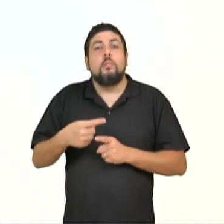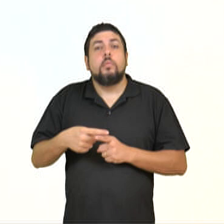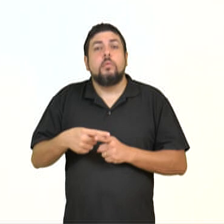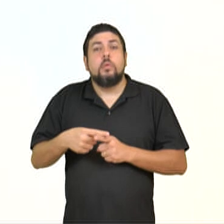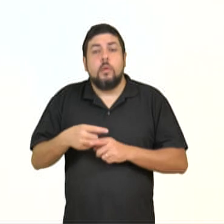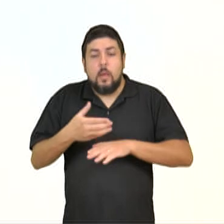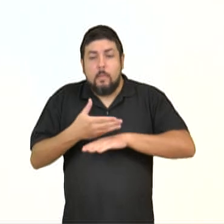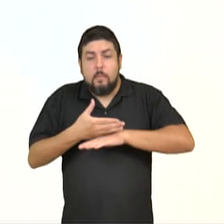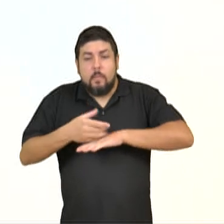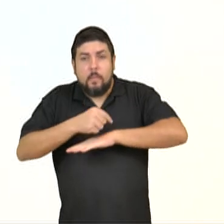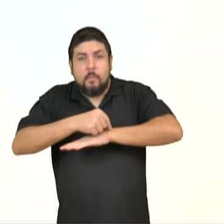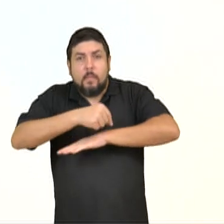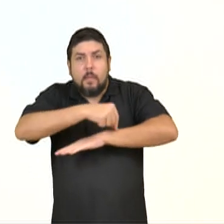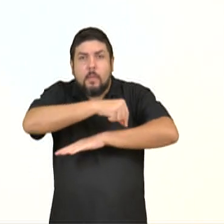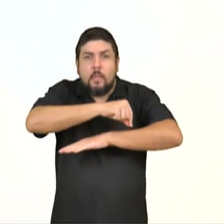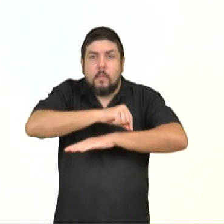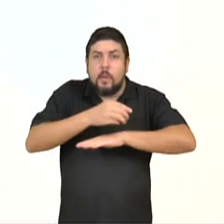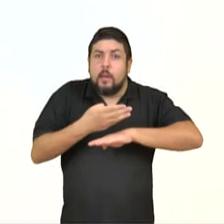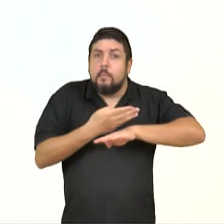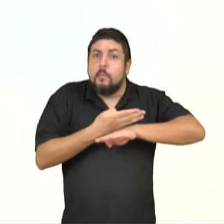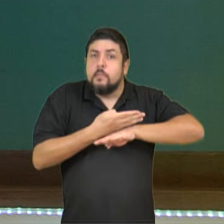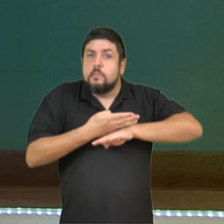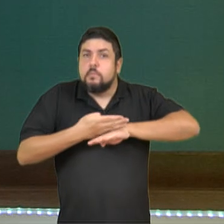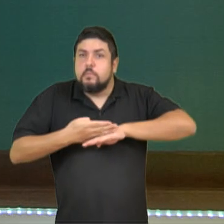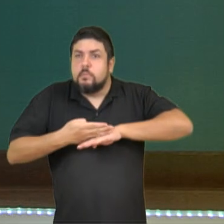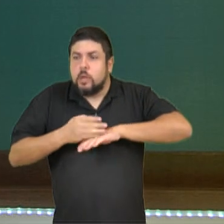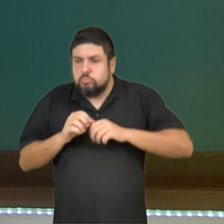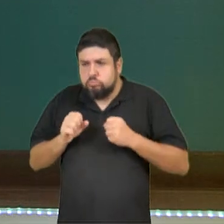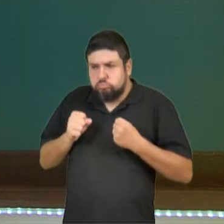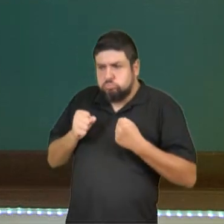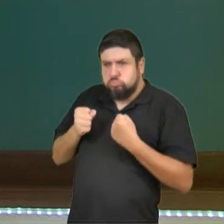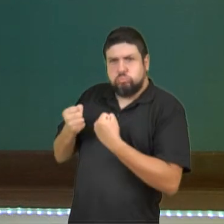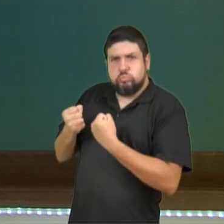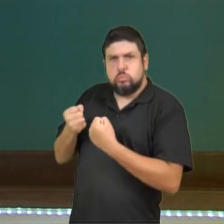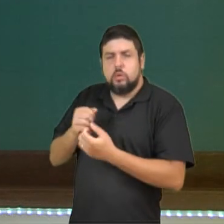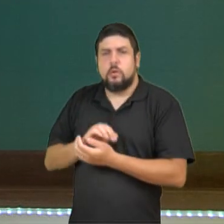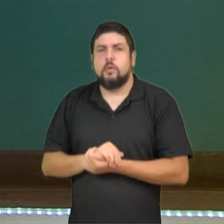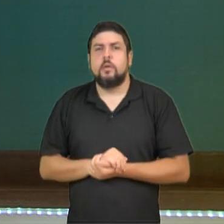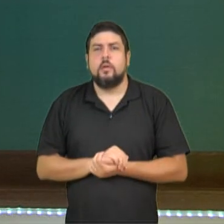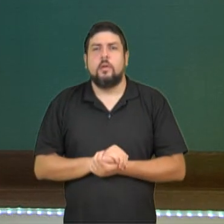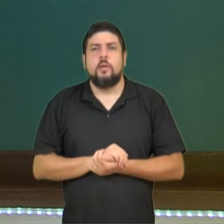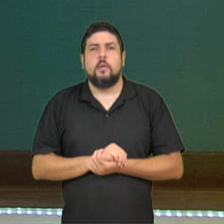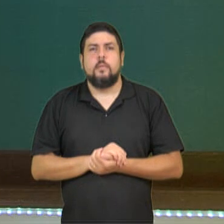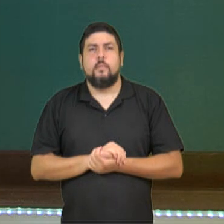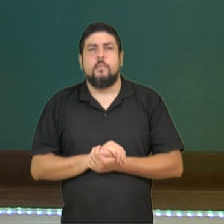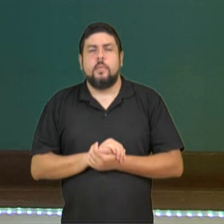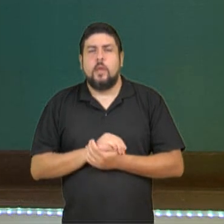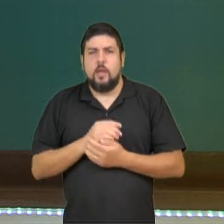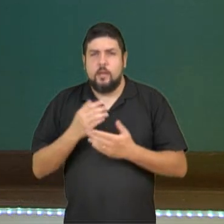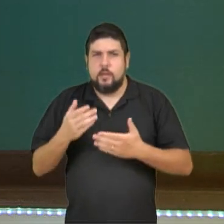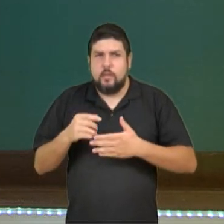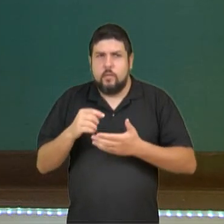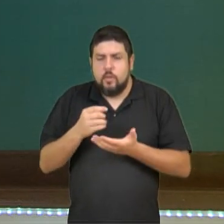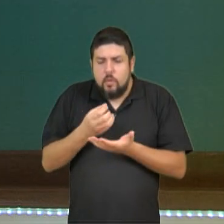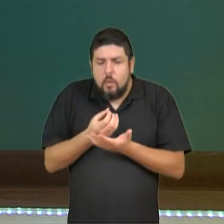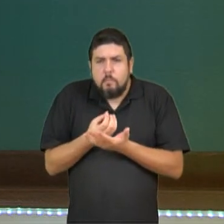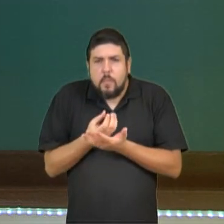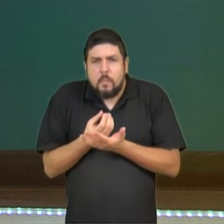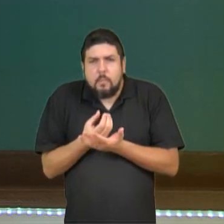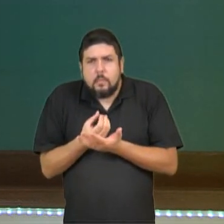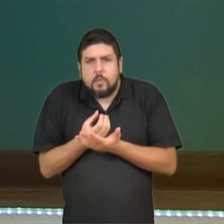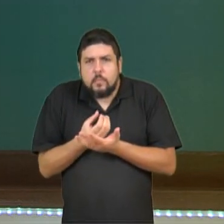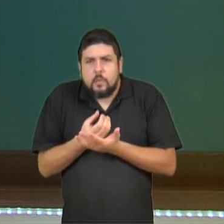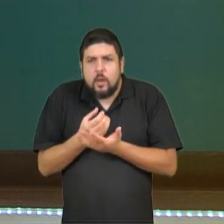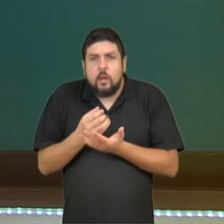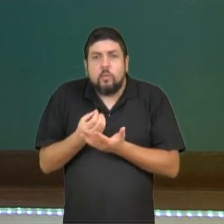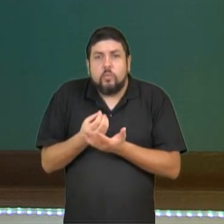glóbulos brancos. Então esses linfonodos, que são essas pequenas estruturas arredondadas, elas produzem os